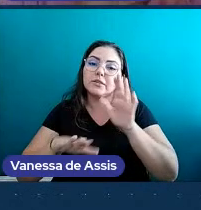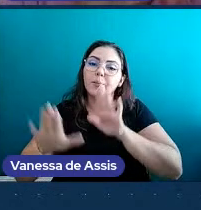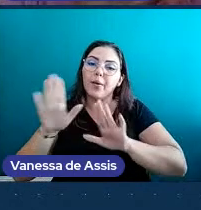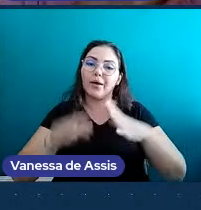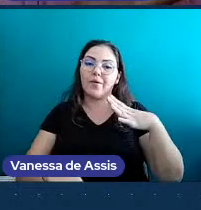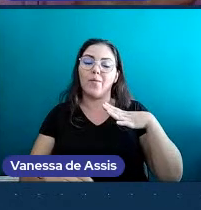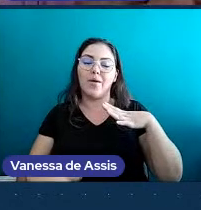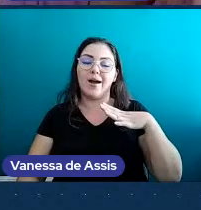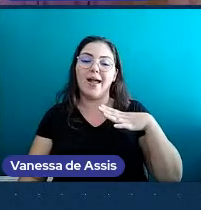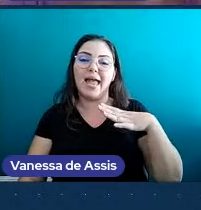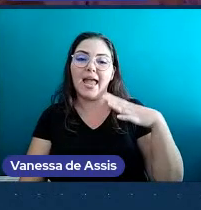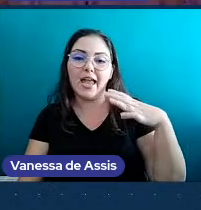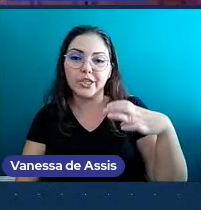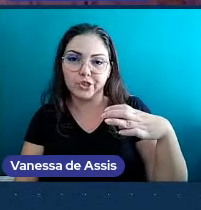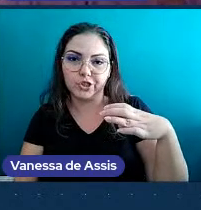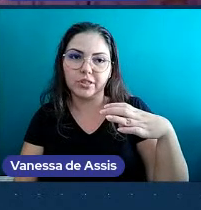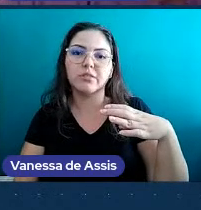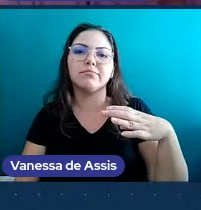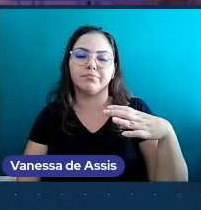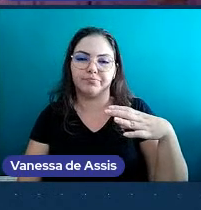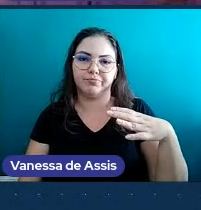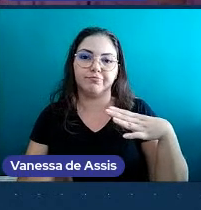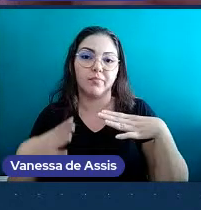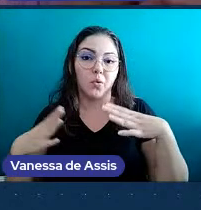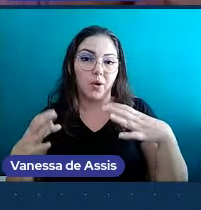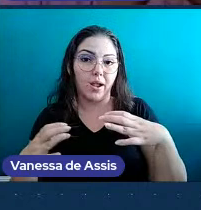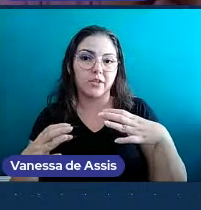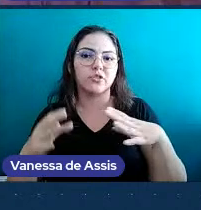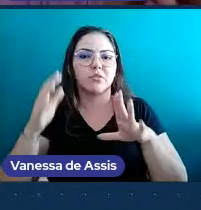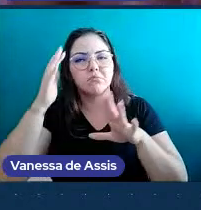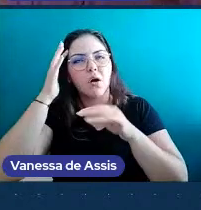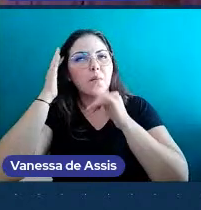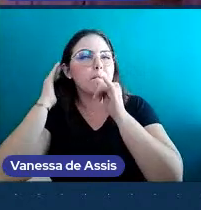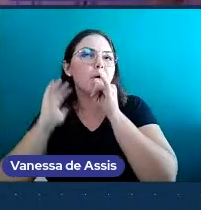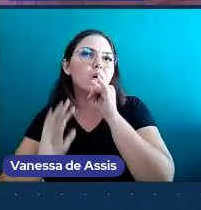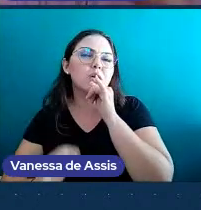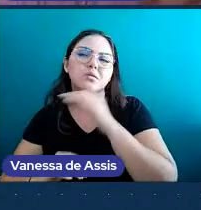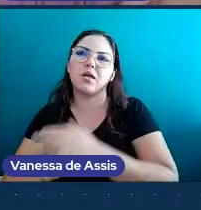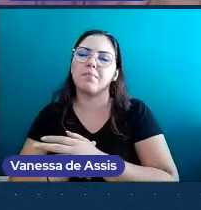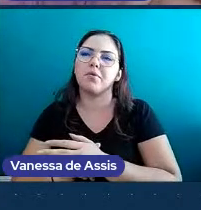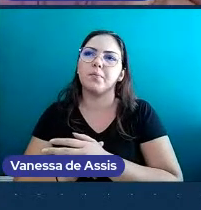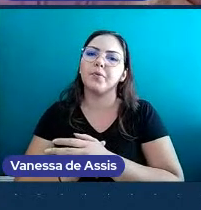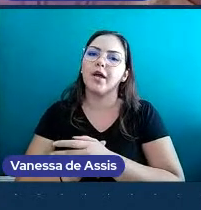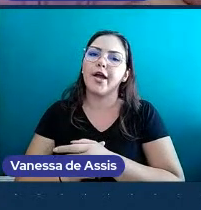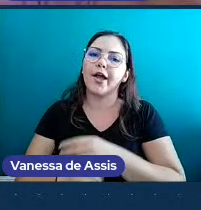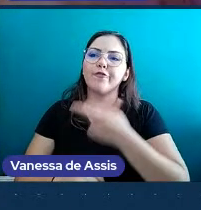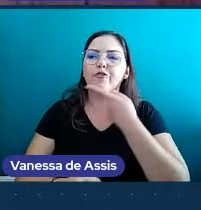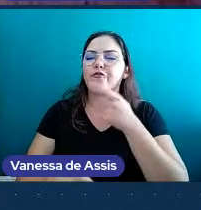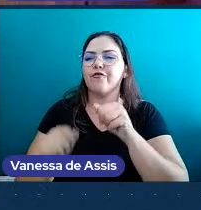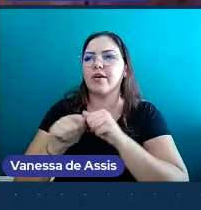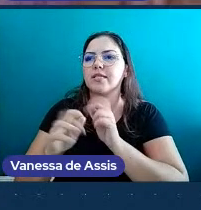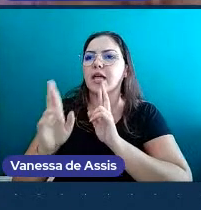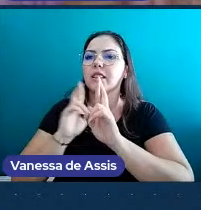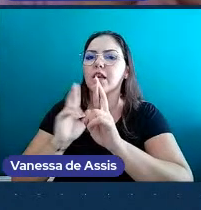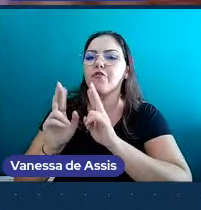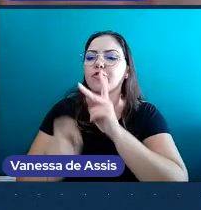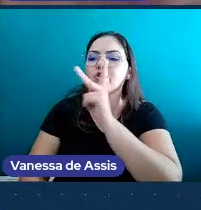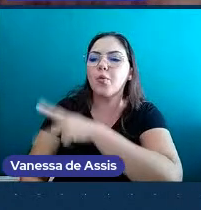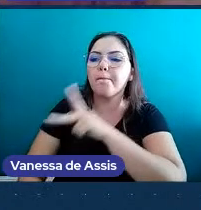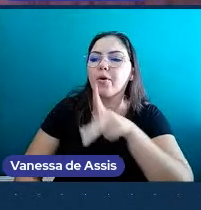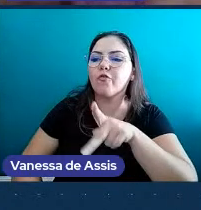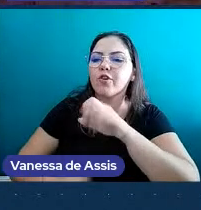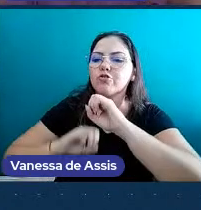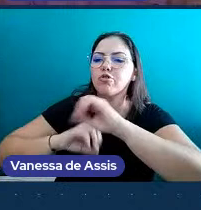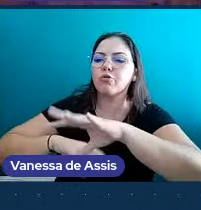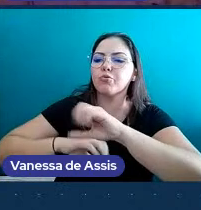que vou trabalhar com professores do ensino fundamental, mas não preciso dizer quem são eles, nem também dizer que escola será. Posso dizer, é